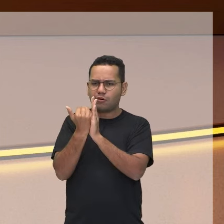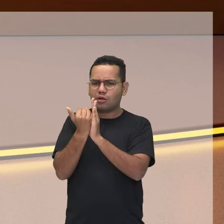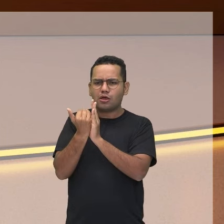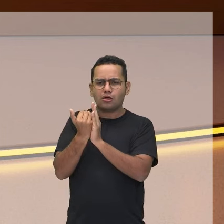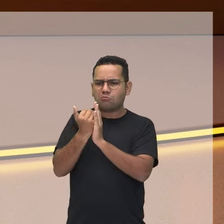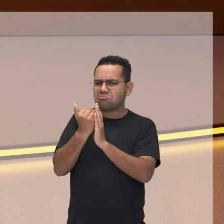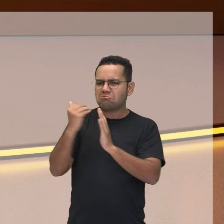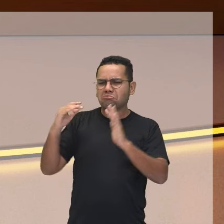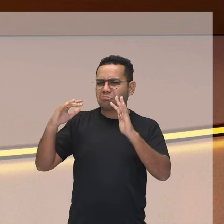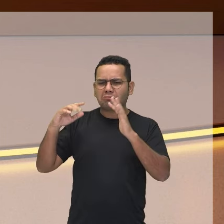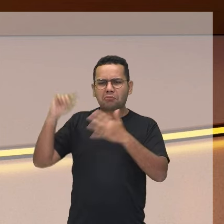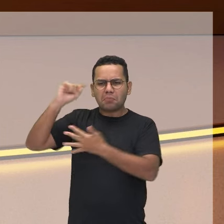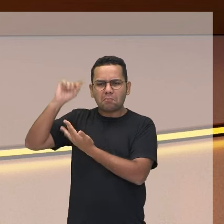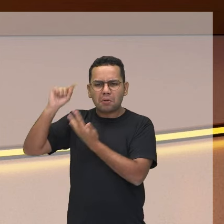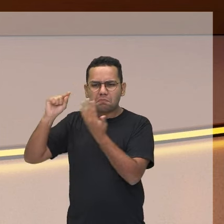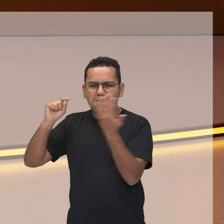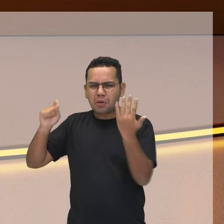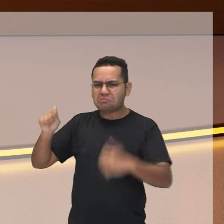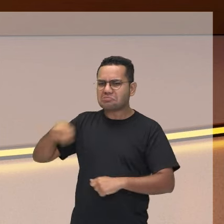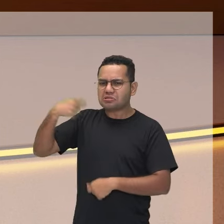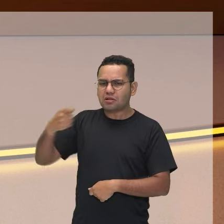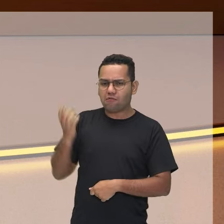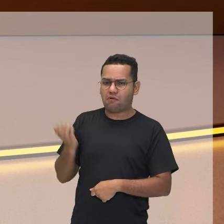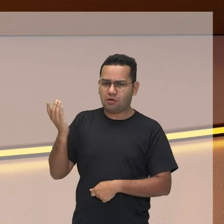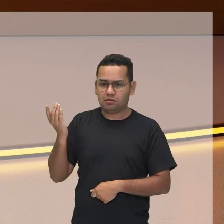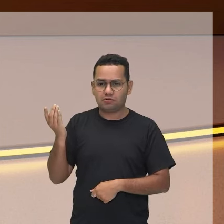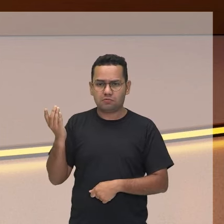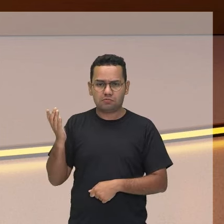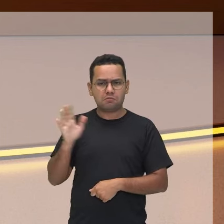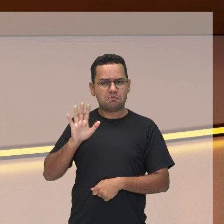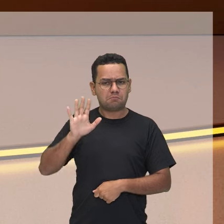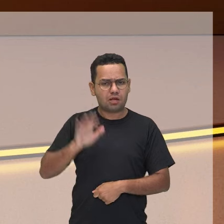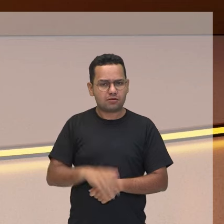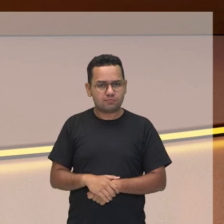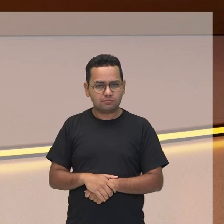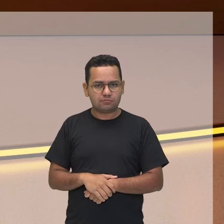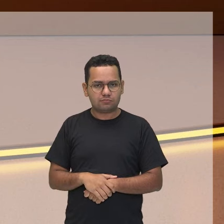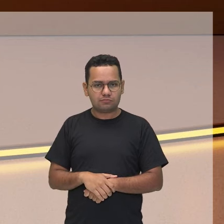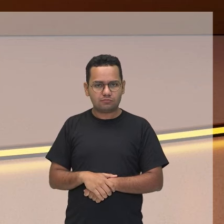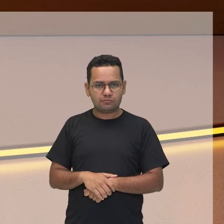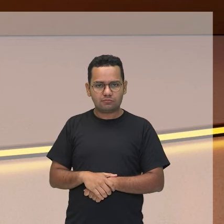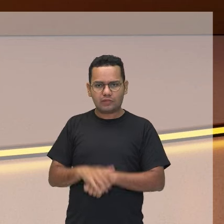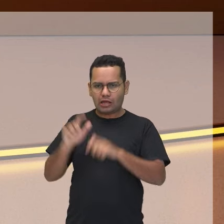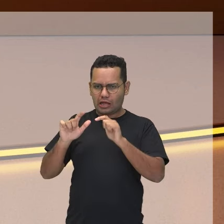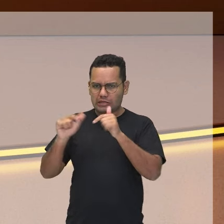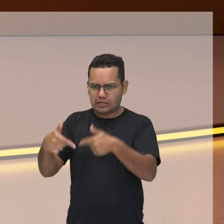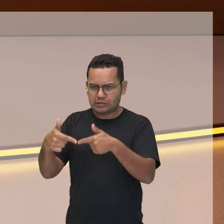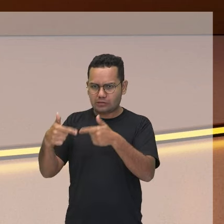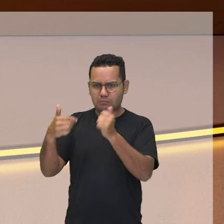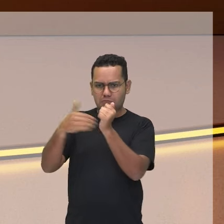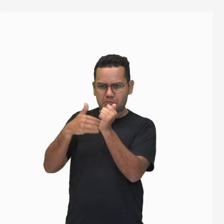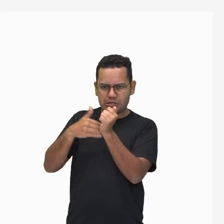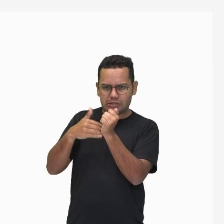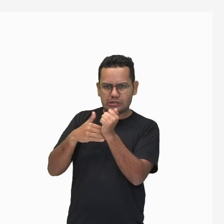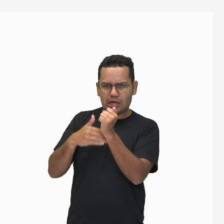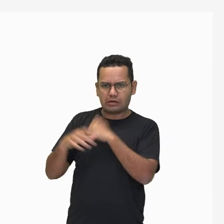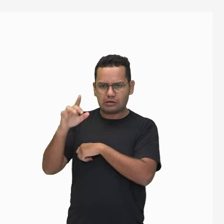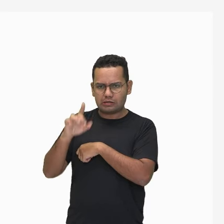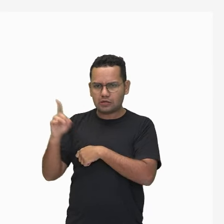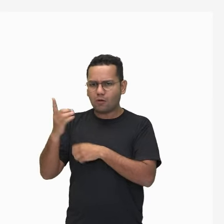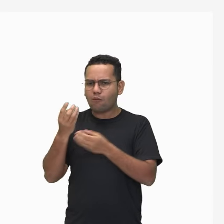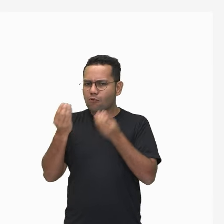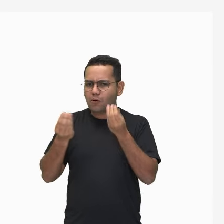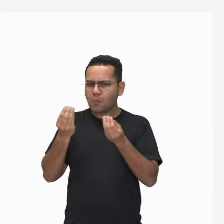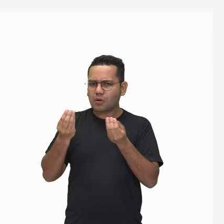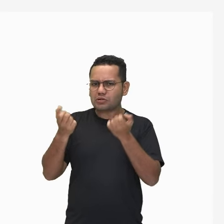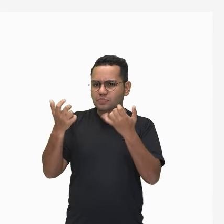Mas a ideia é essa. Quem vai explicar esses mistérios aqui? É o conhecimento teológico ou religioso. Vamos